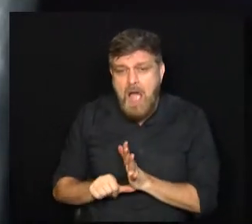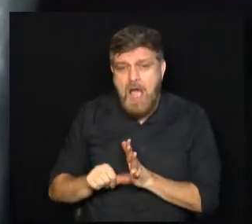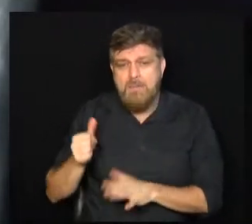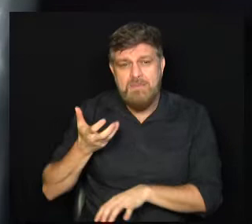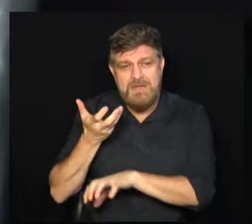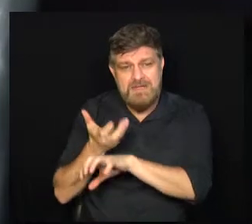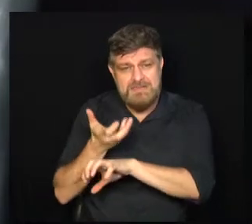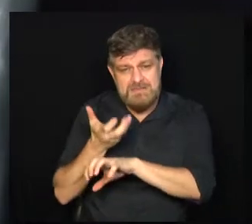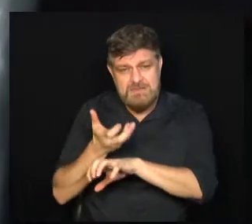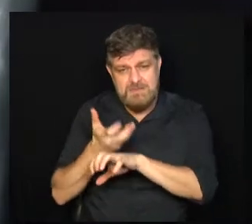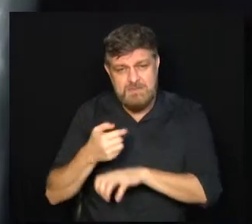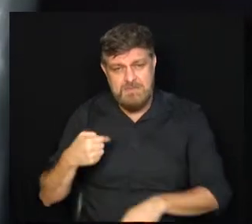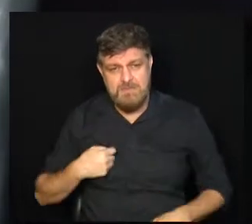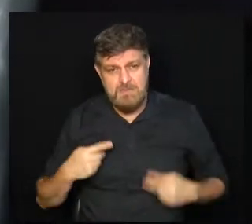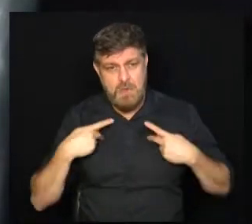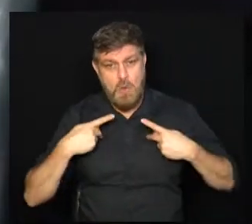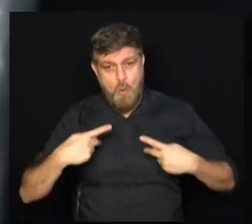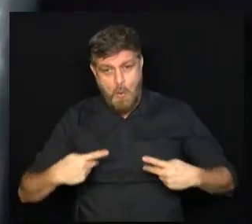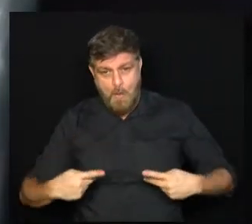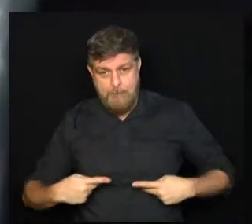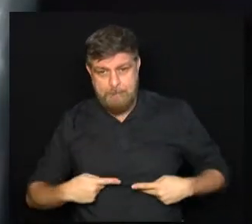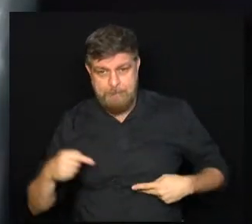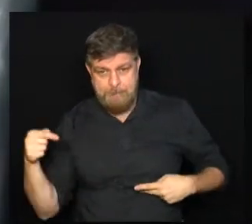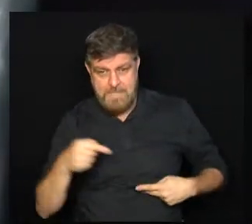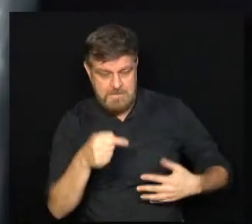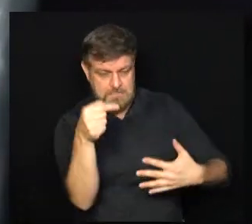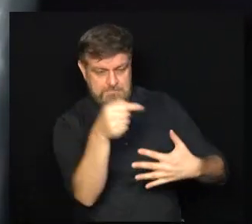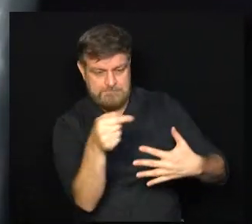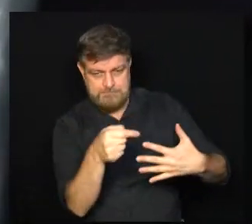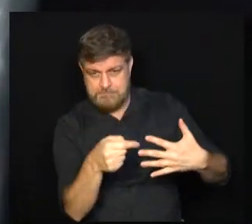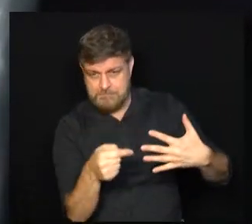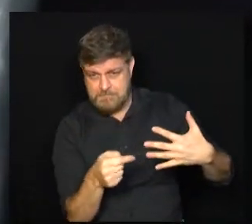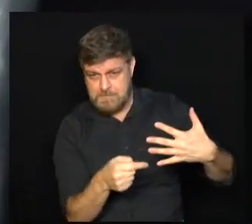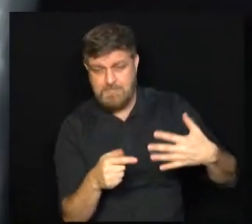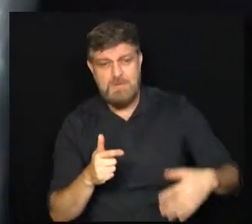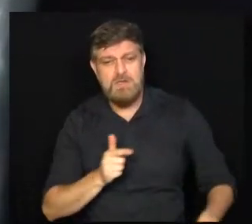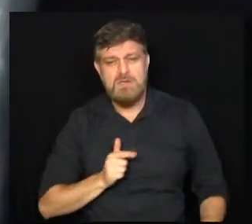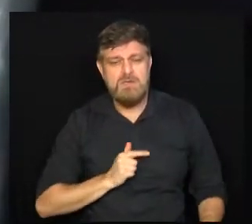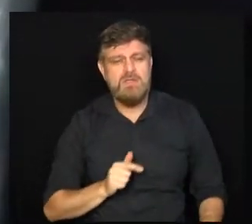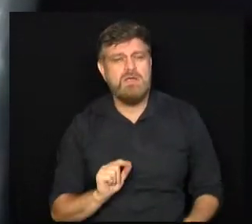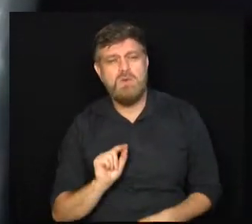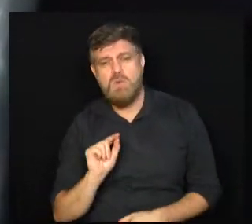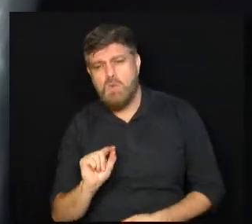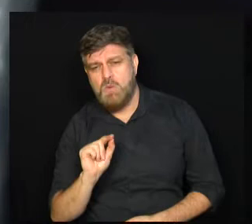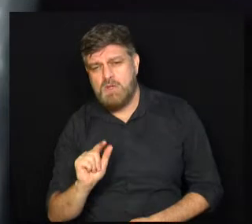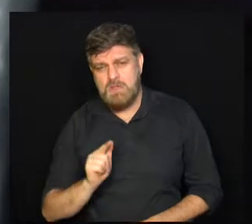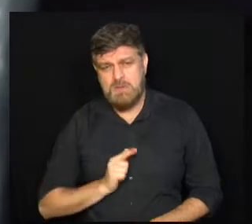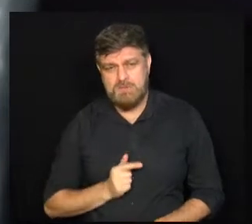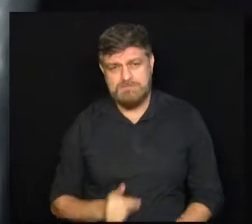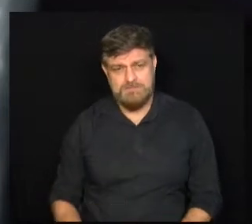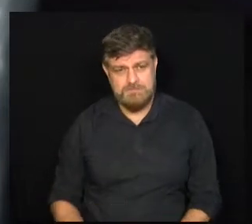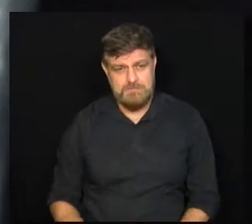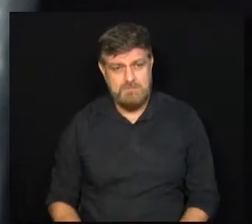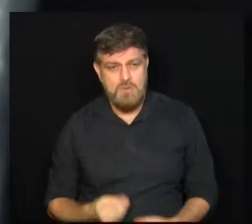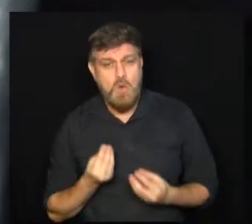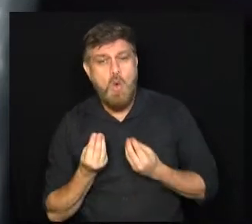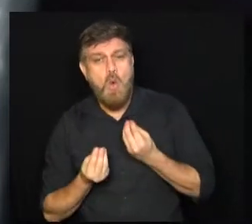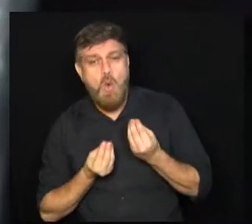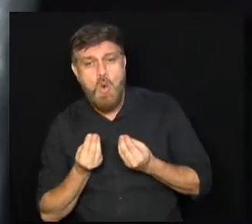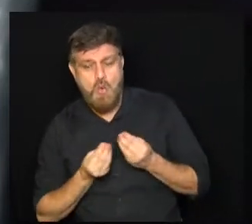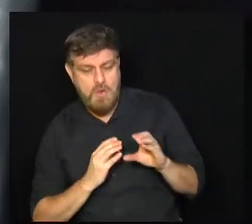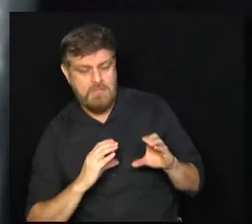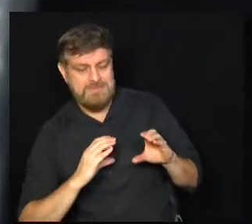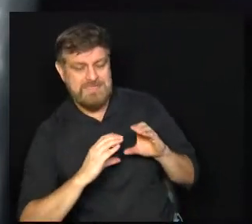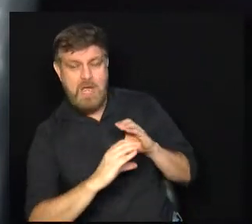são os fatores humanos na aviação civil, onde existe toda uma questão de como se